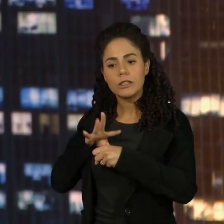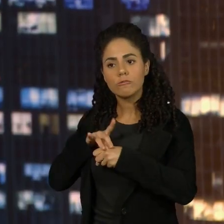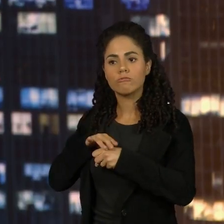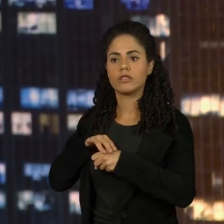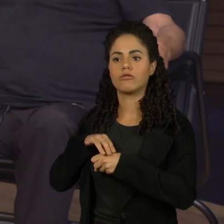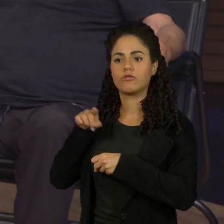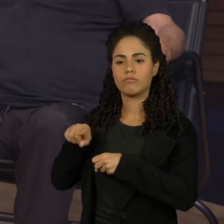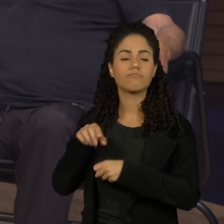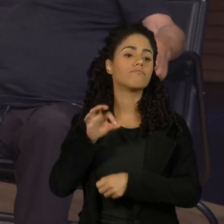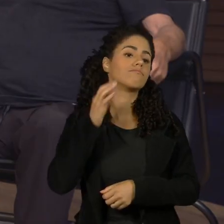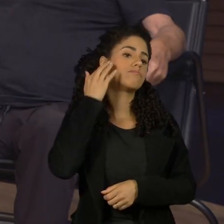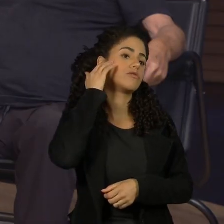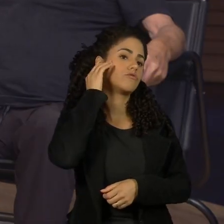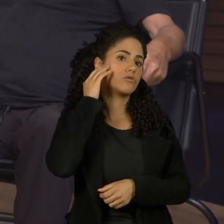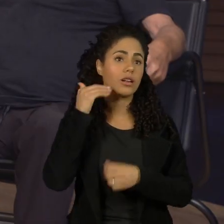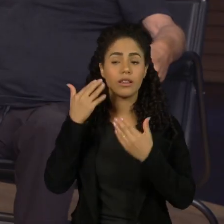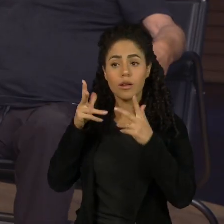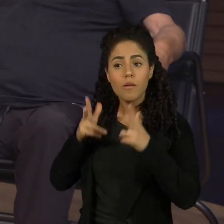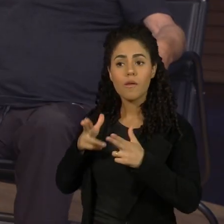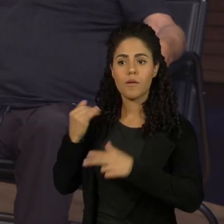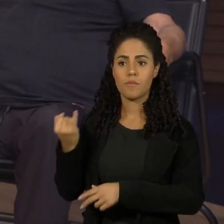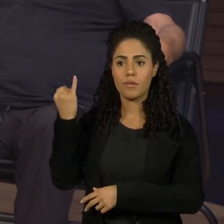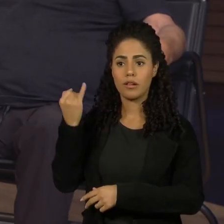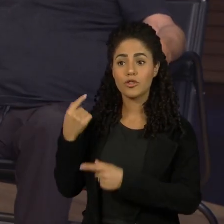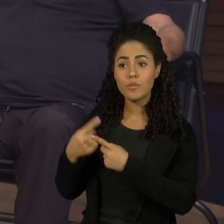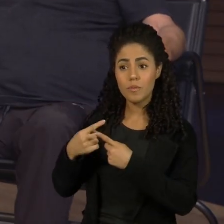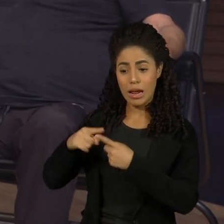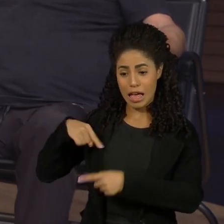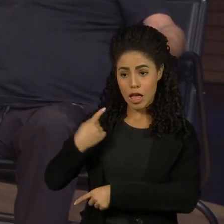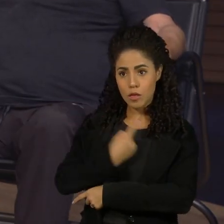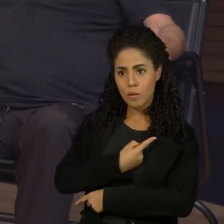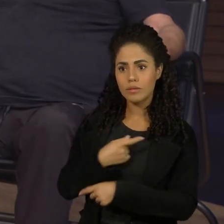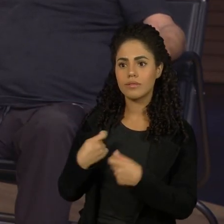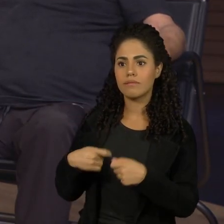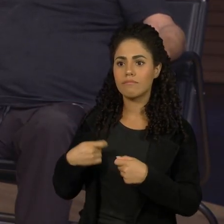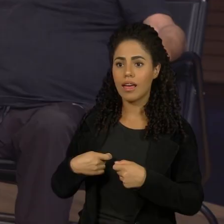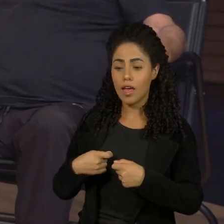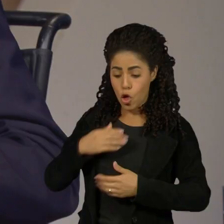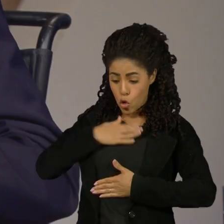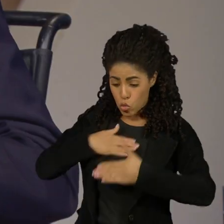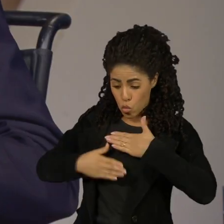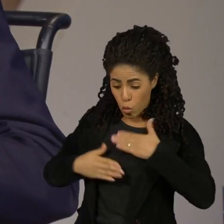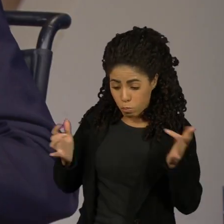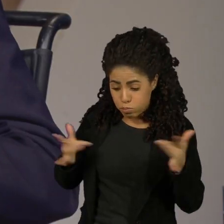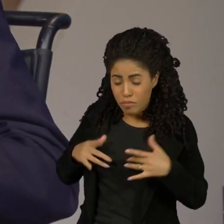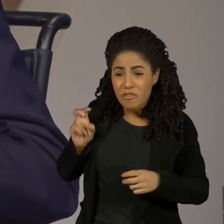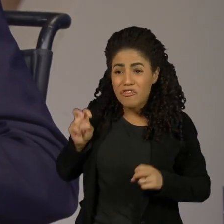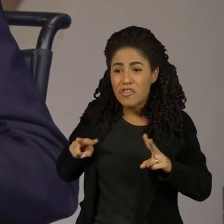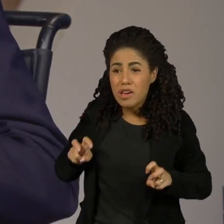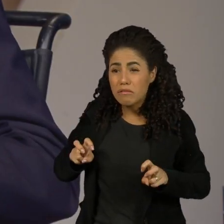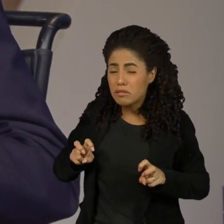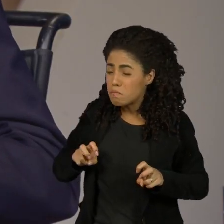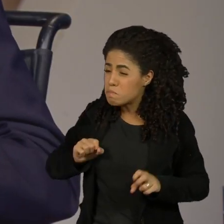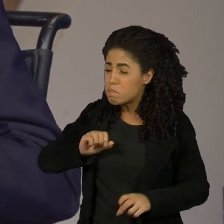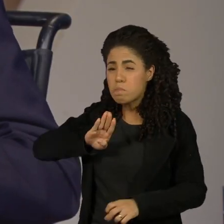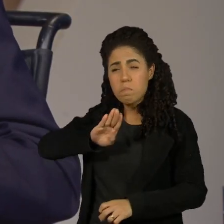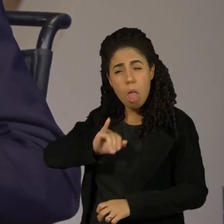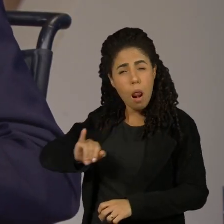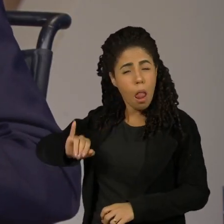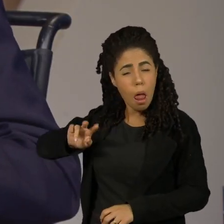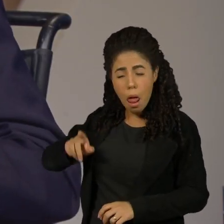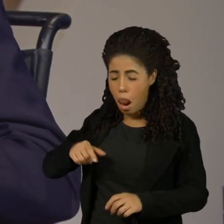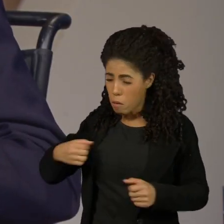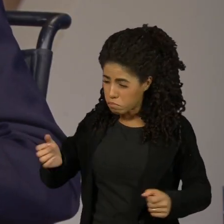peso. E isso que o Beto falou é uma coisa muito importante, porque a gente tem um exército ruim dentro da gente nos atacando,